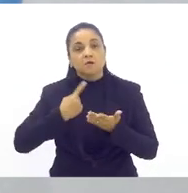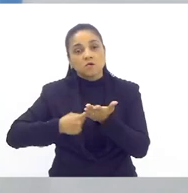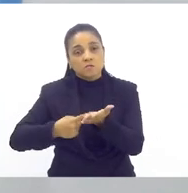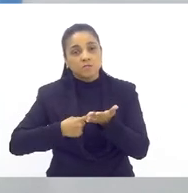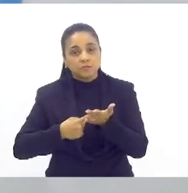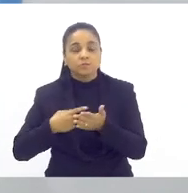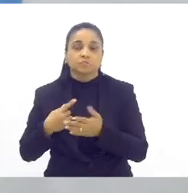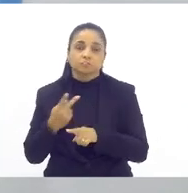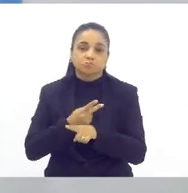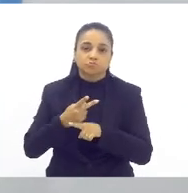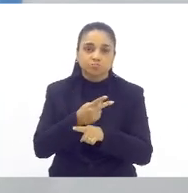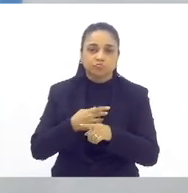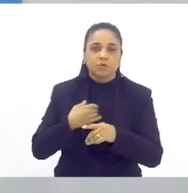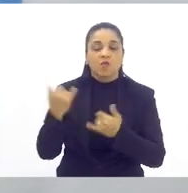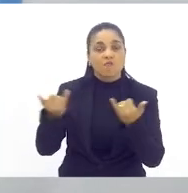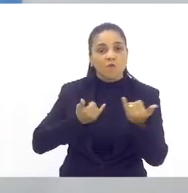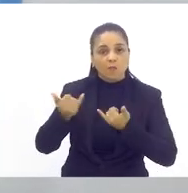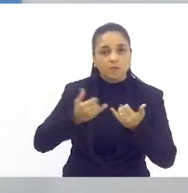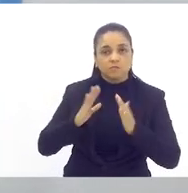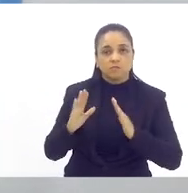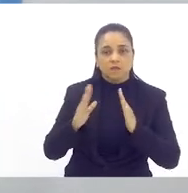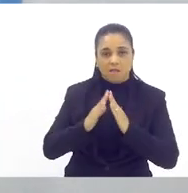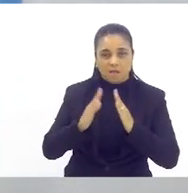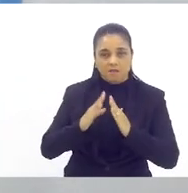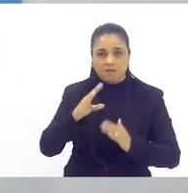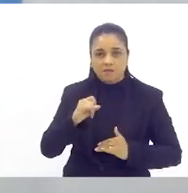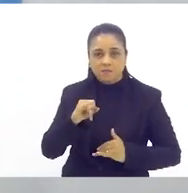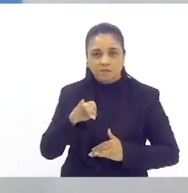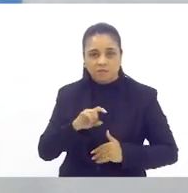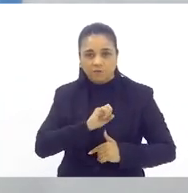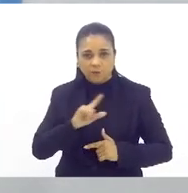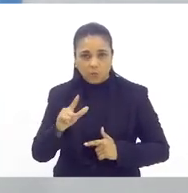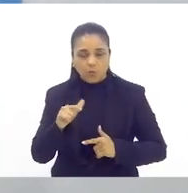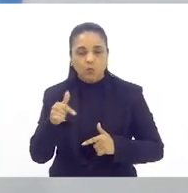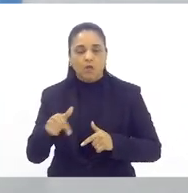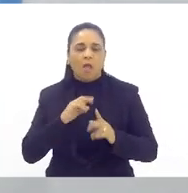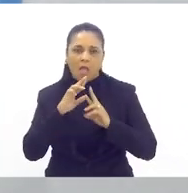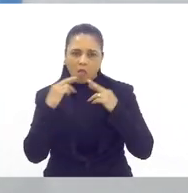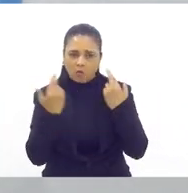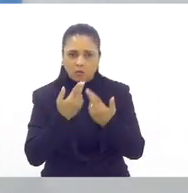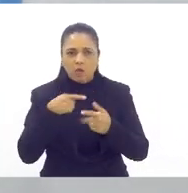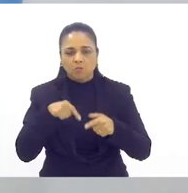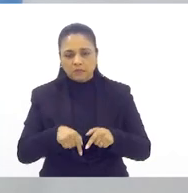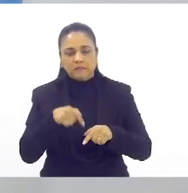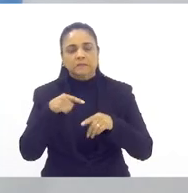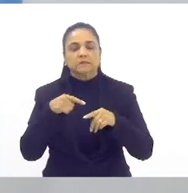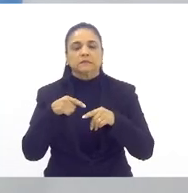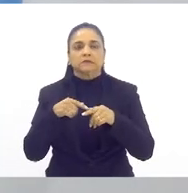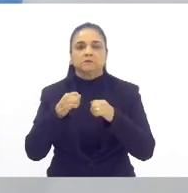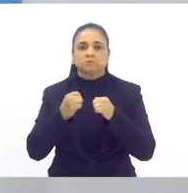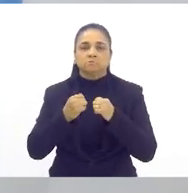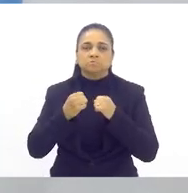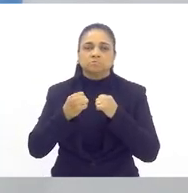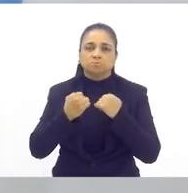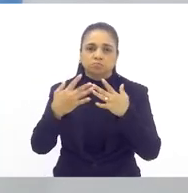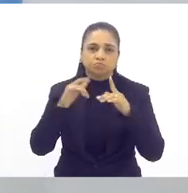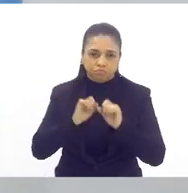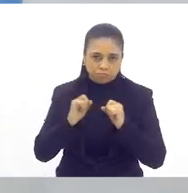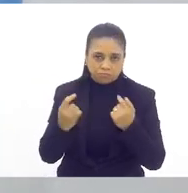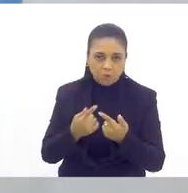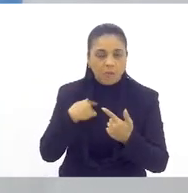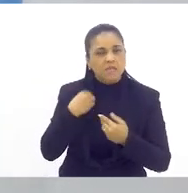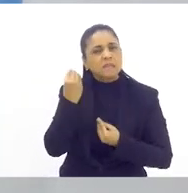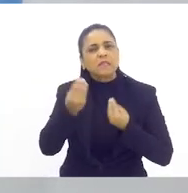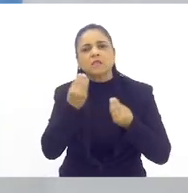de buscar informações na Casa Civil né a gente vai fazer certamente uma reunião aqui com a Casa Civil para entender sobre não